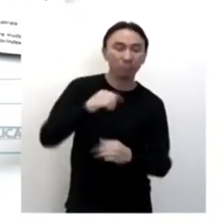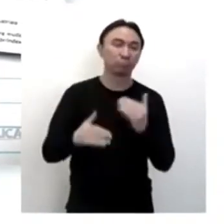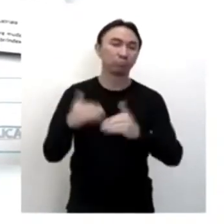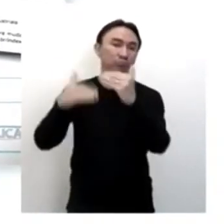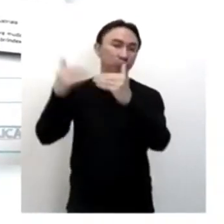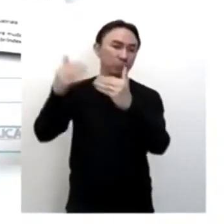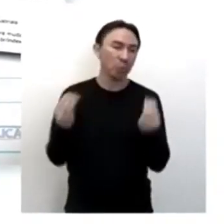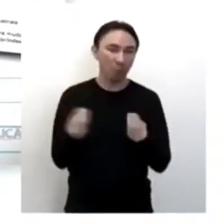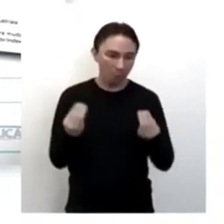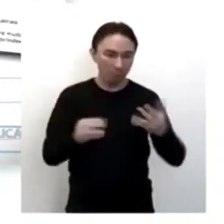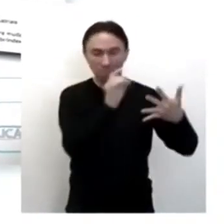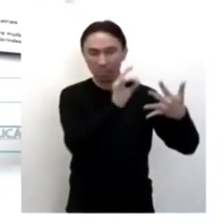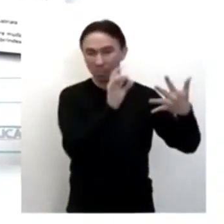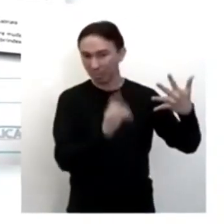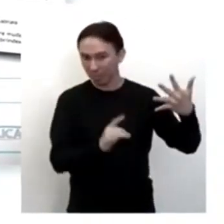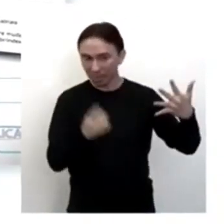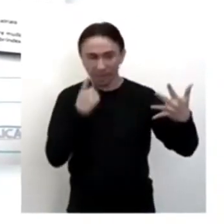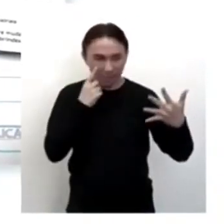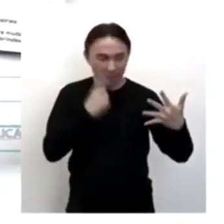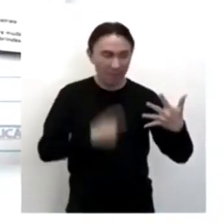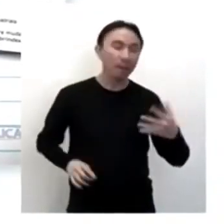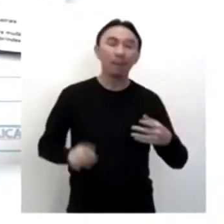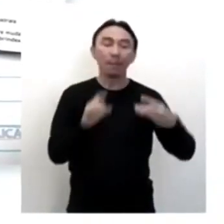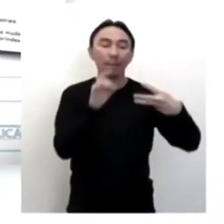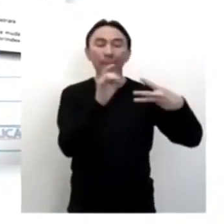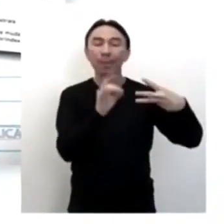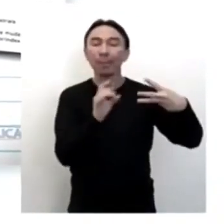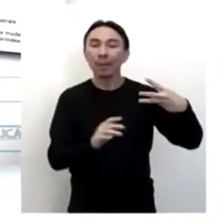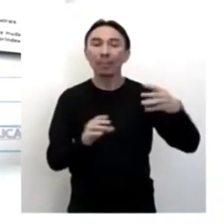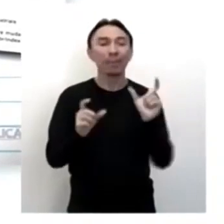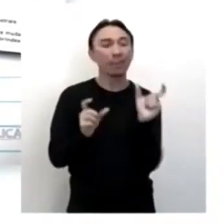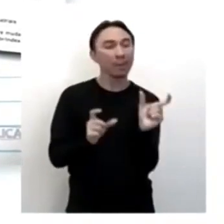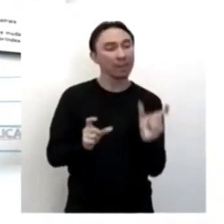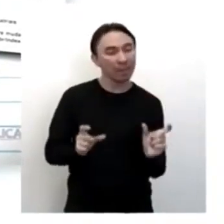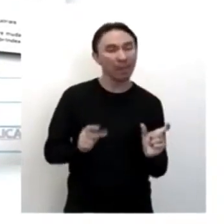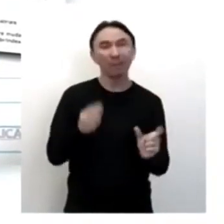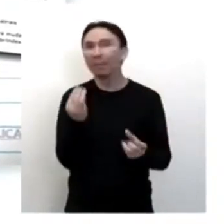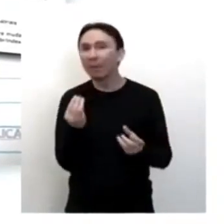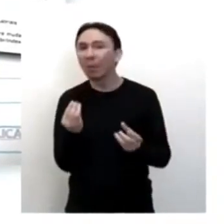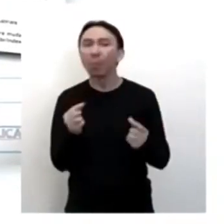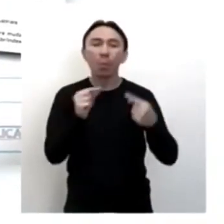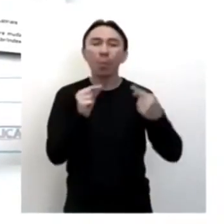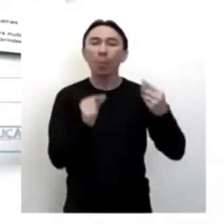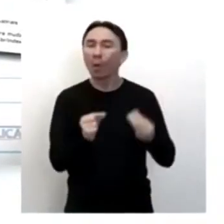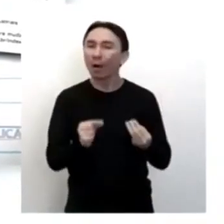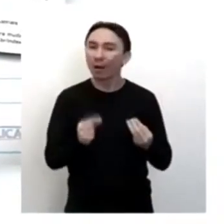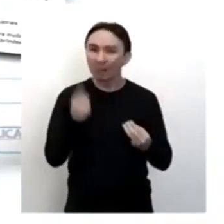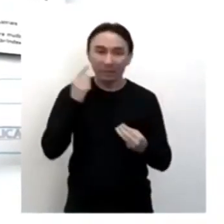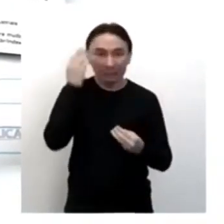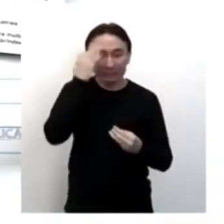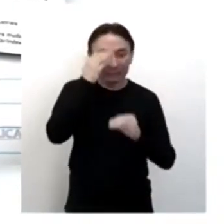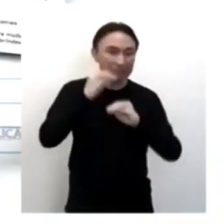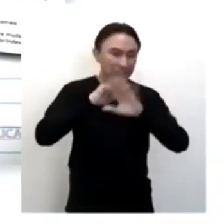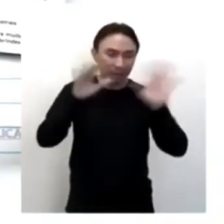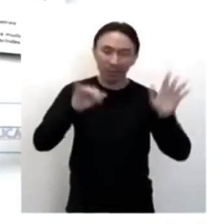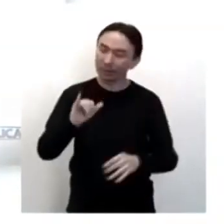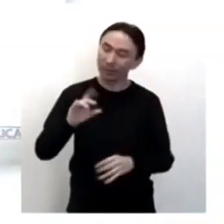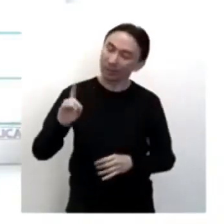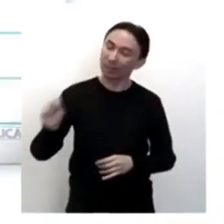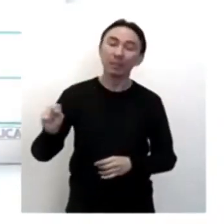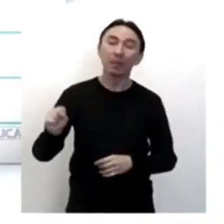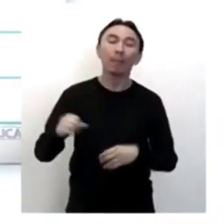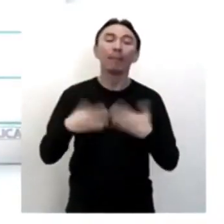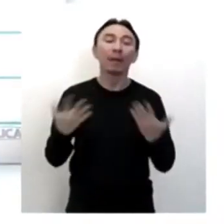ver o que cada palavra significa e assim compreenderemos o que são e para que servem os Indicadores de Desenvolvimento Sustentável.